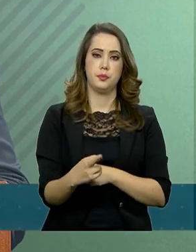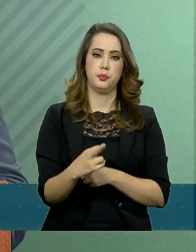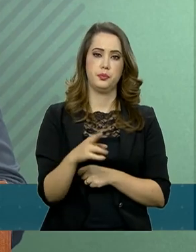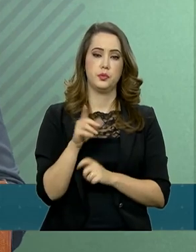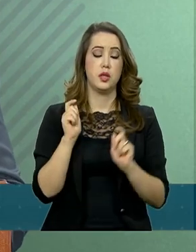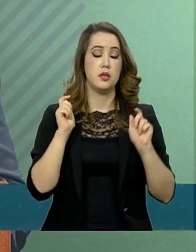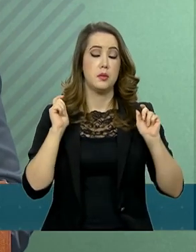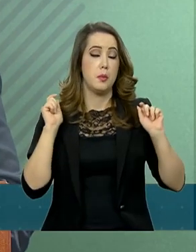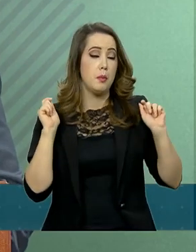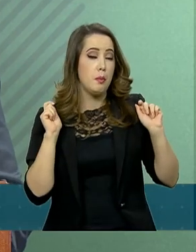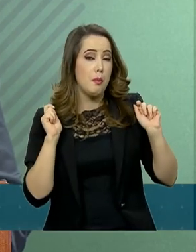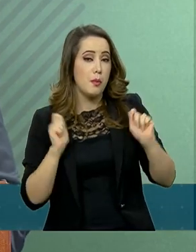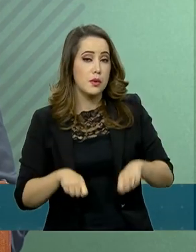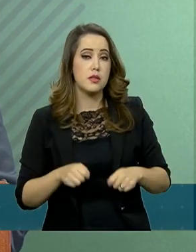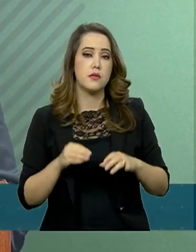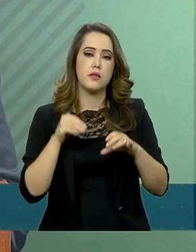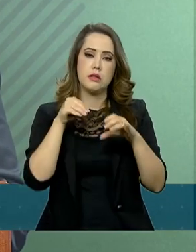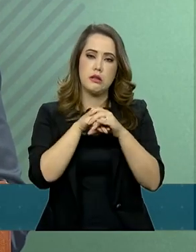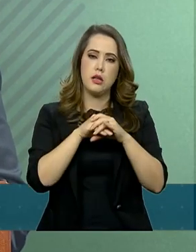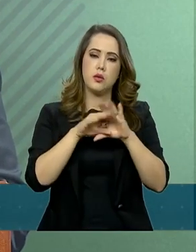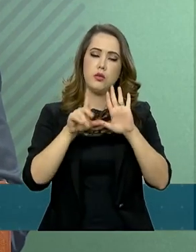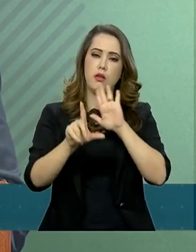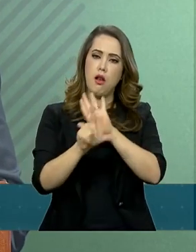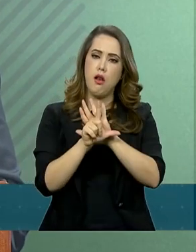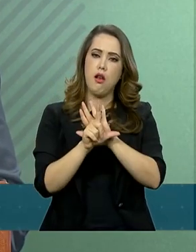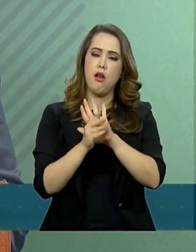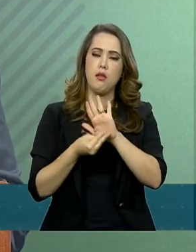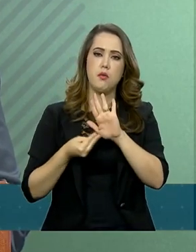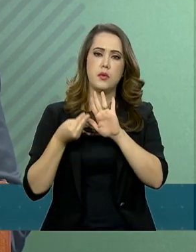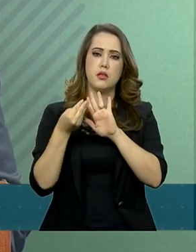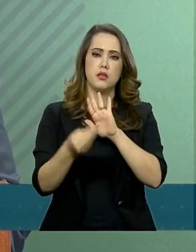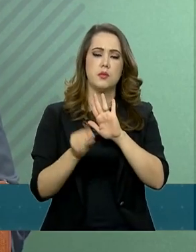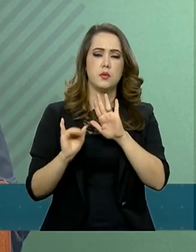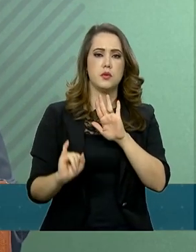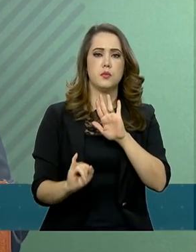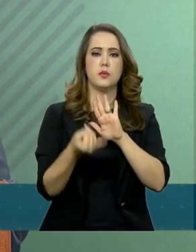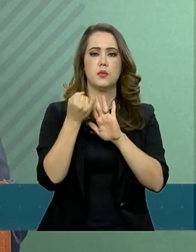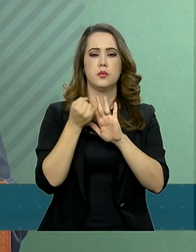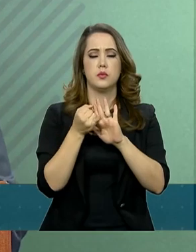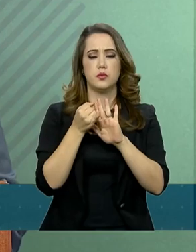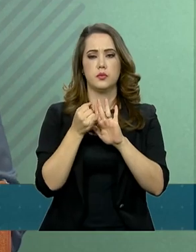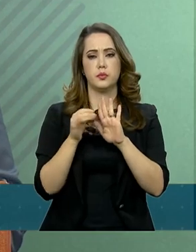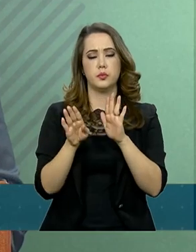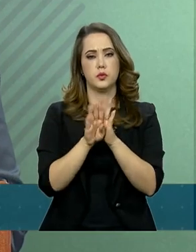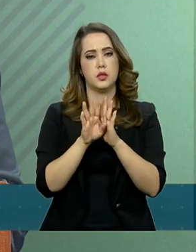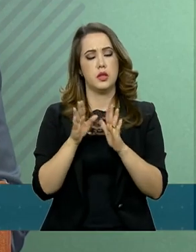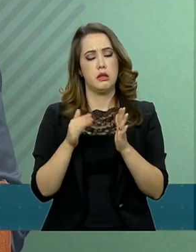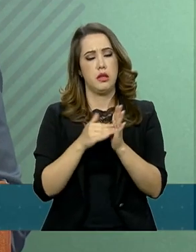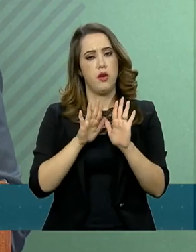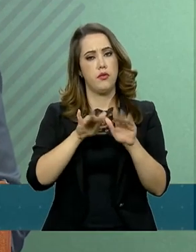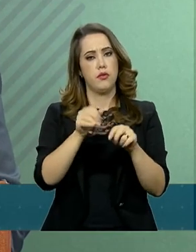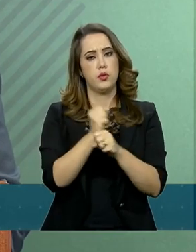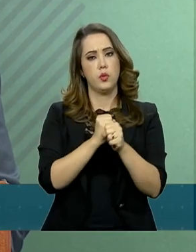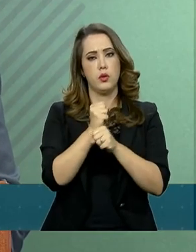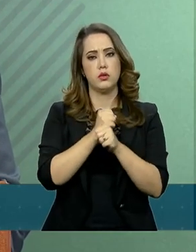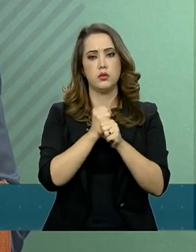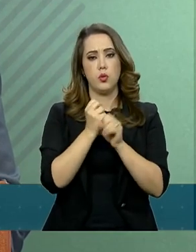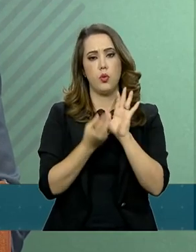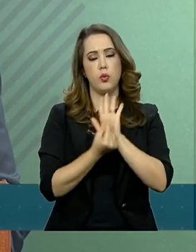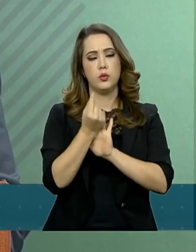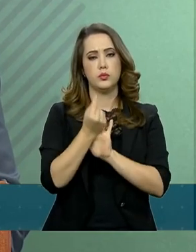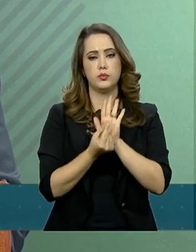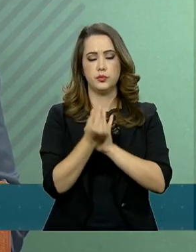possíveis dentro da legalidade para darmos a oportunidade de chegarmos até o final do ano com o orçamento